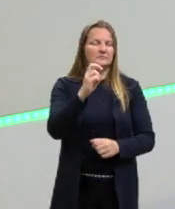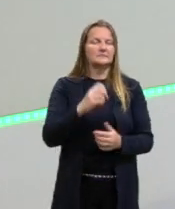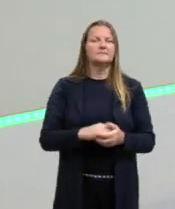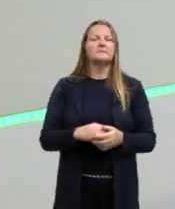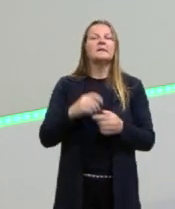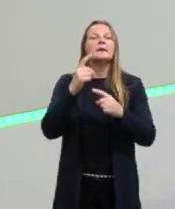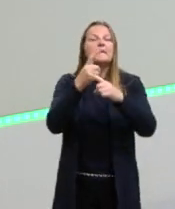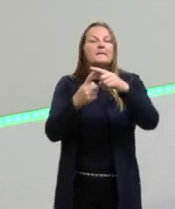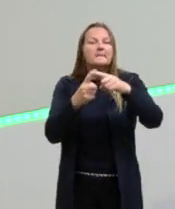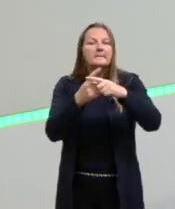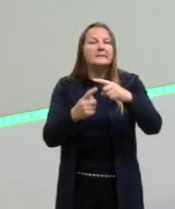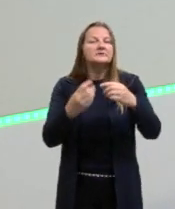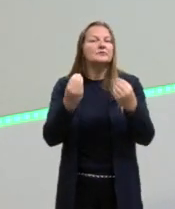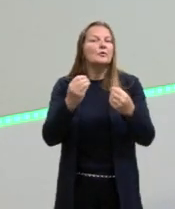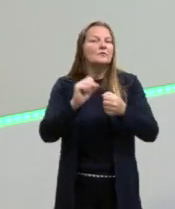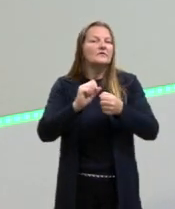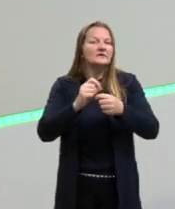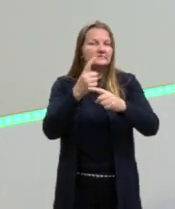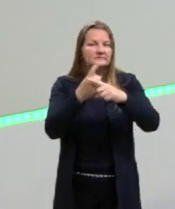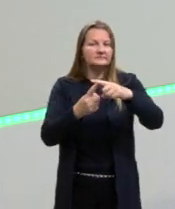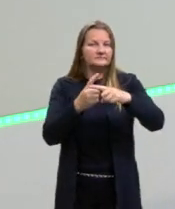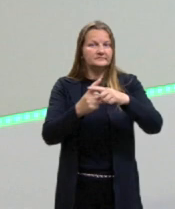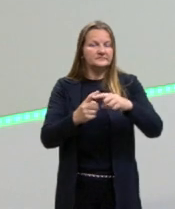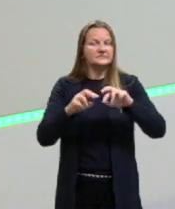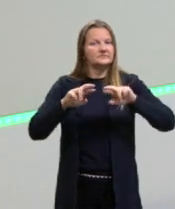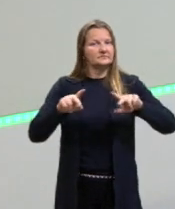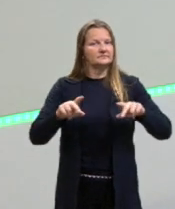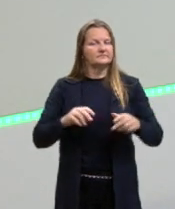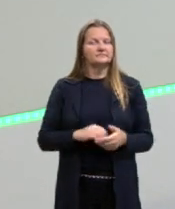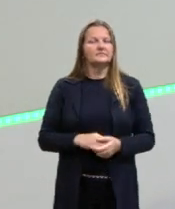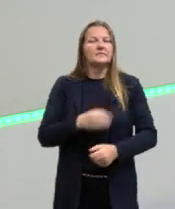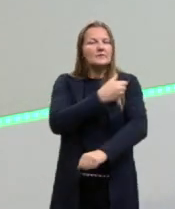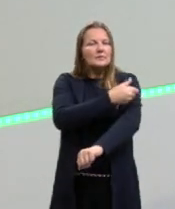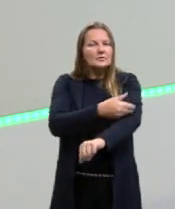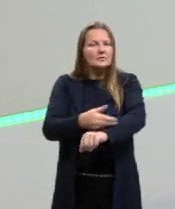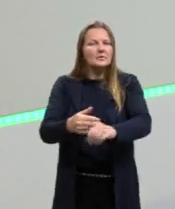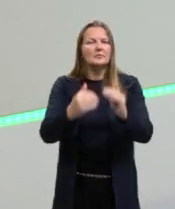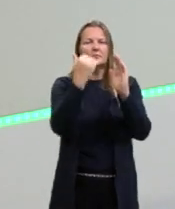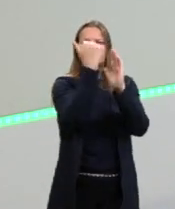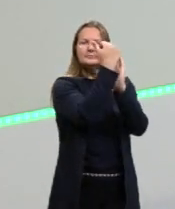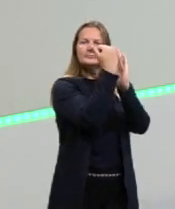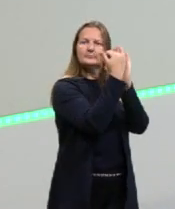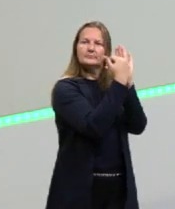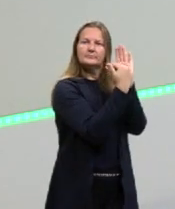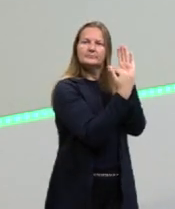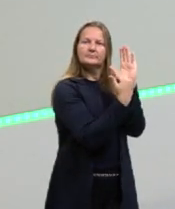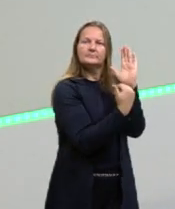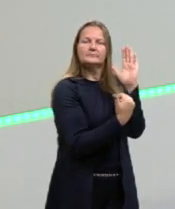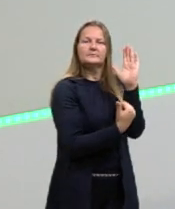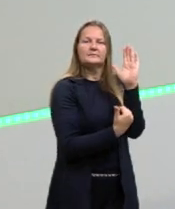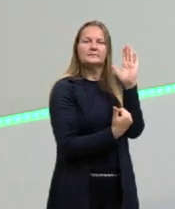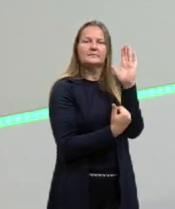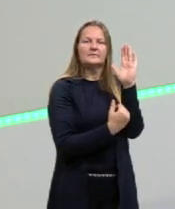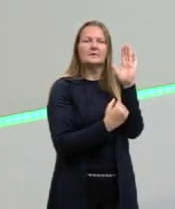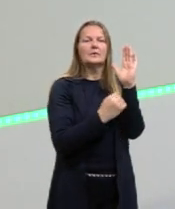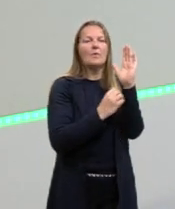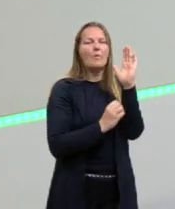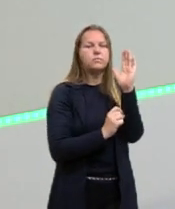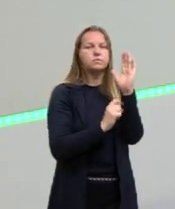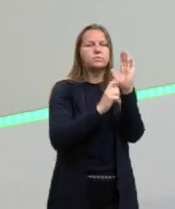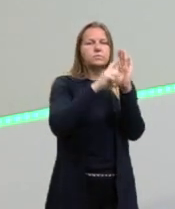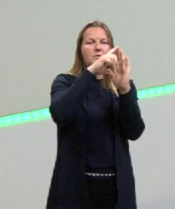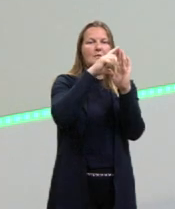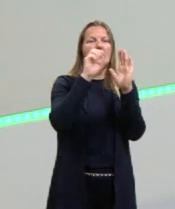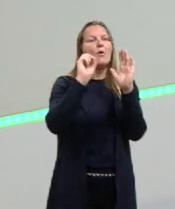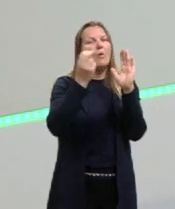a mediana bom a mediana nós costumamos listar todos os valores em ordem crescente ou decrescente